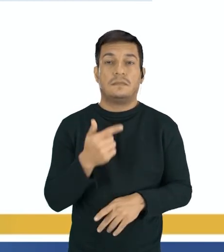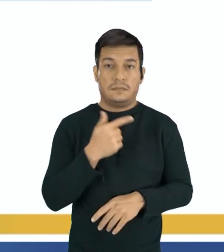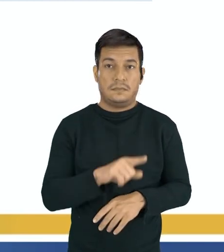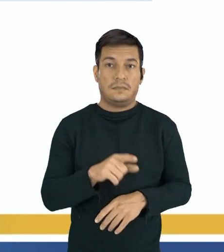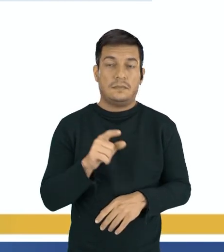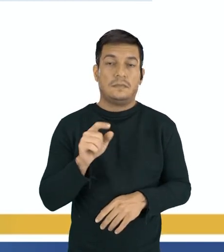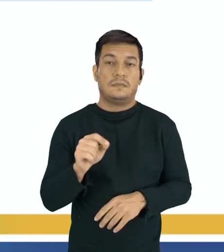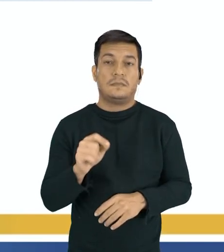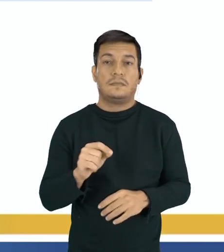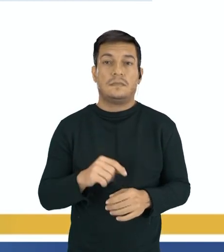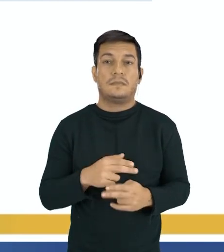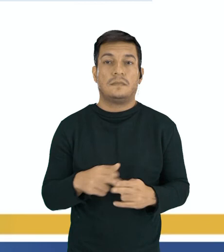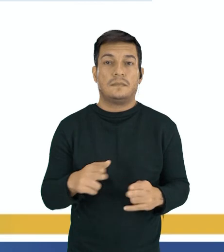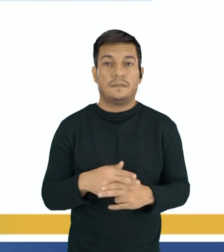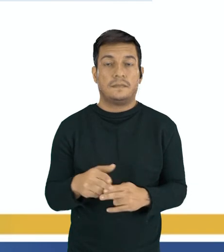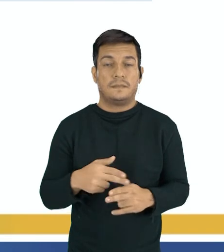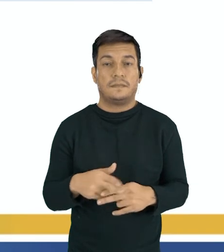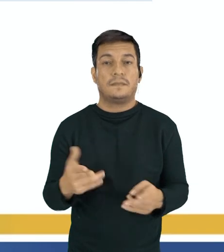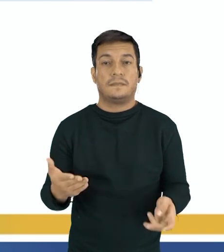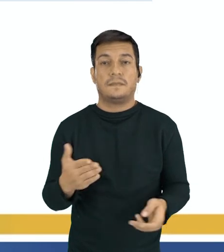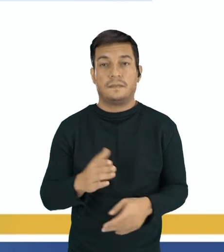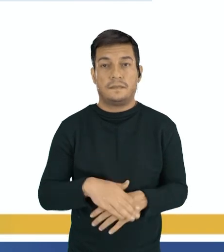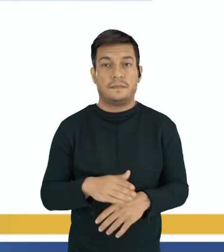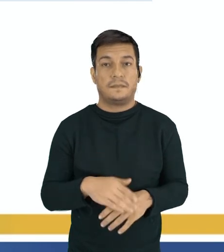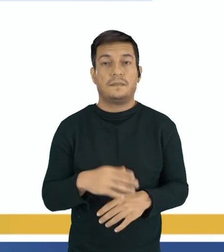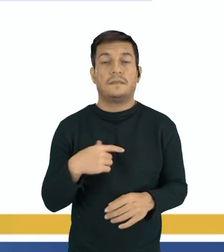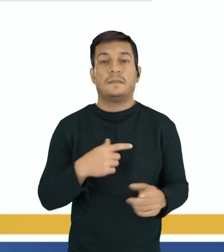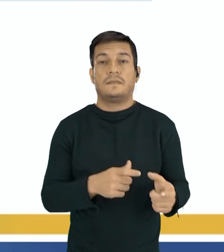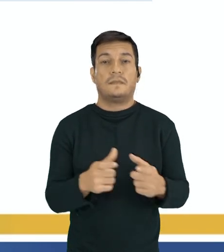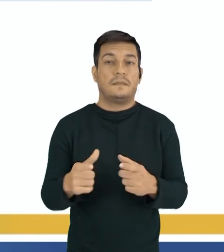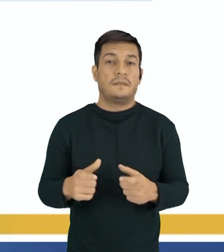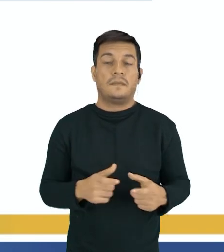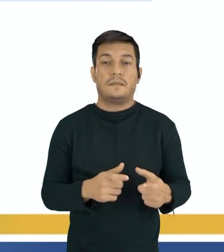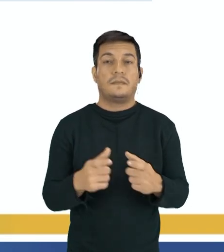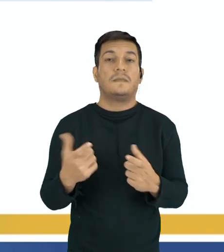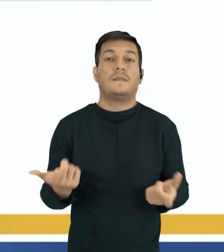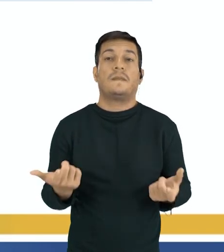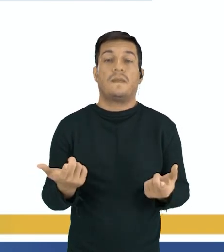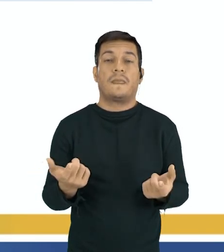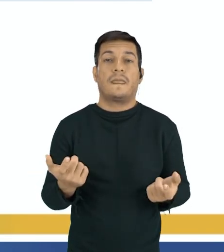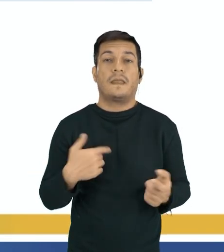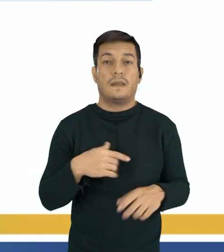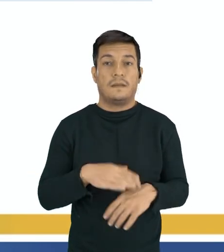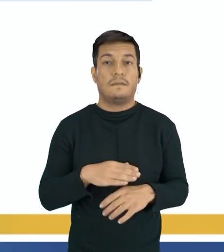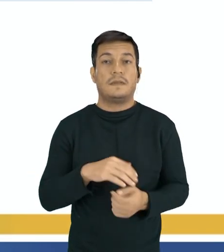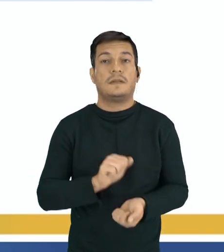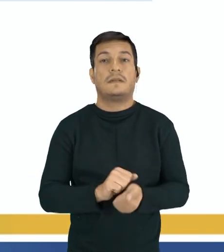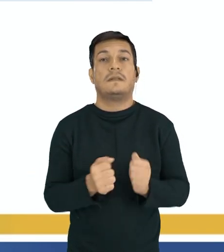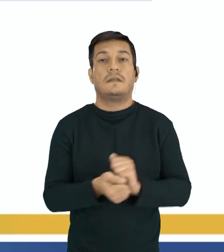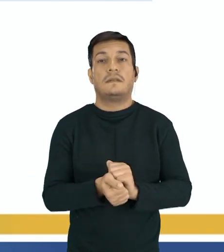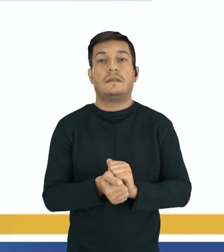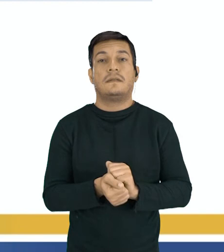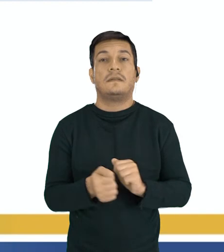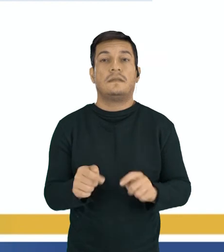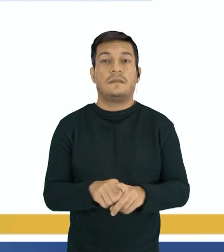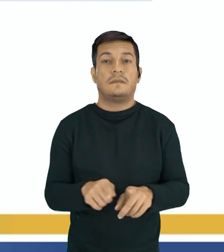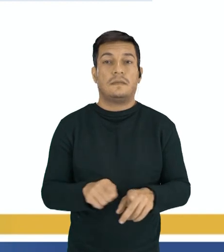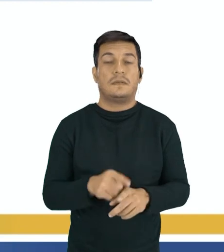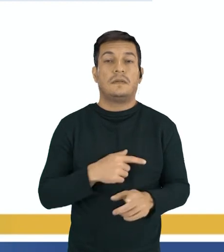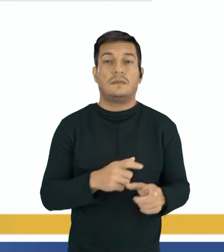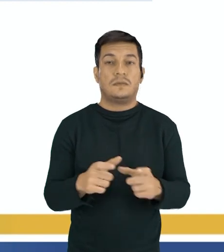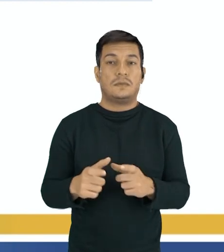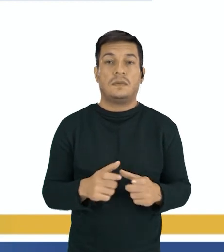consegue se camuflar mais nesse ambiente, então ela é mais adaptada a